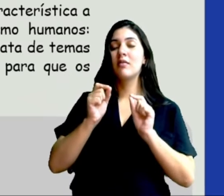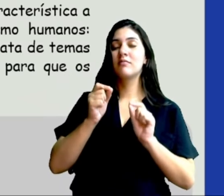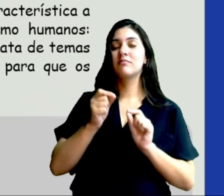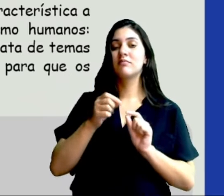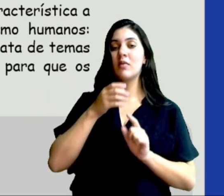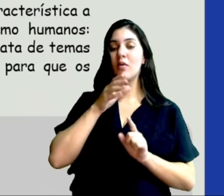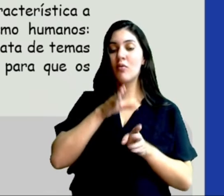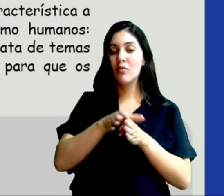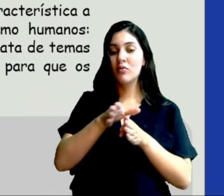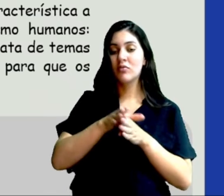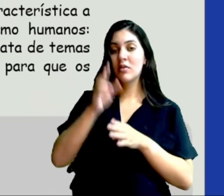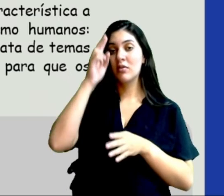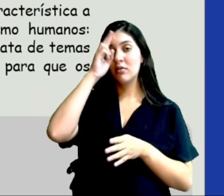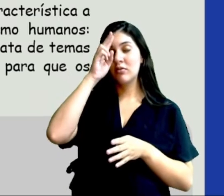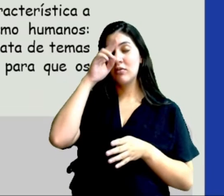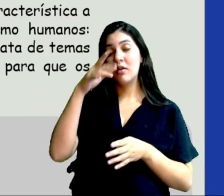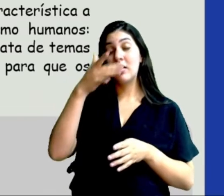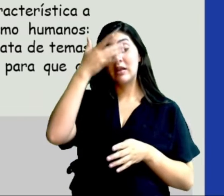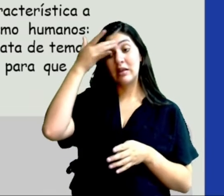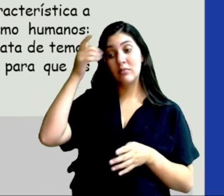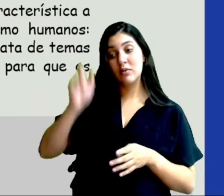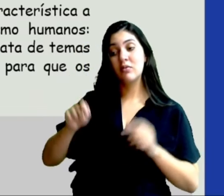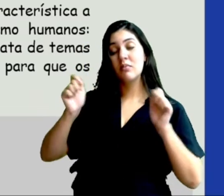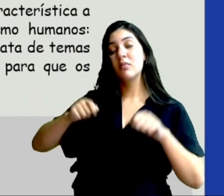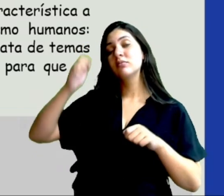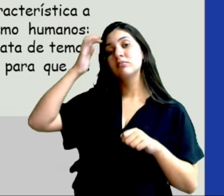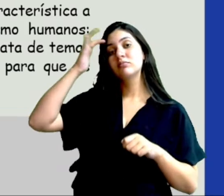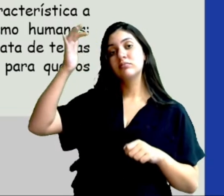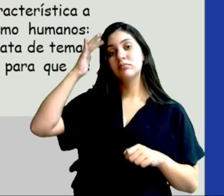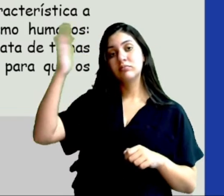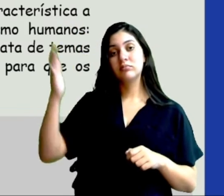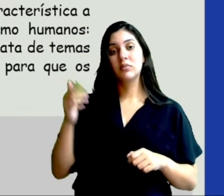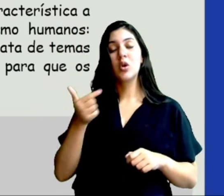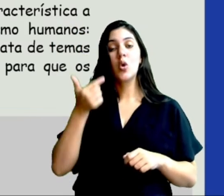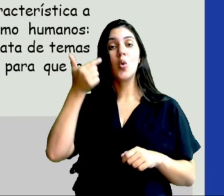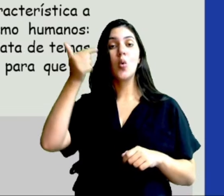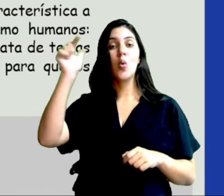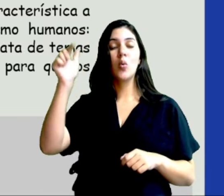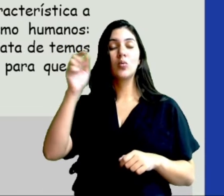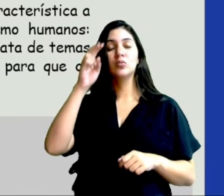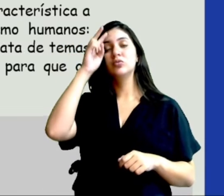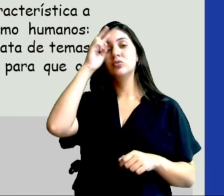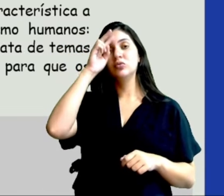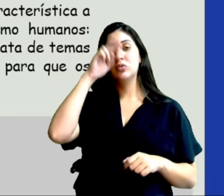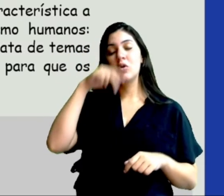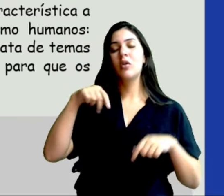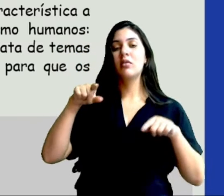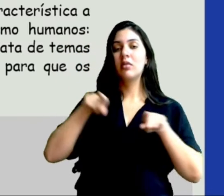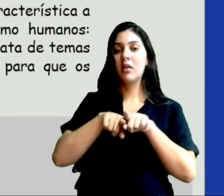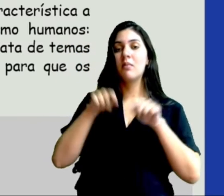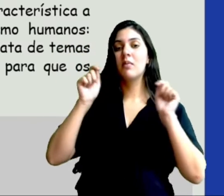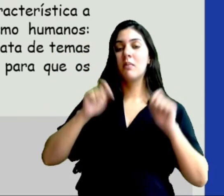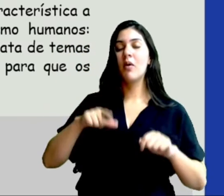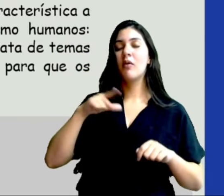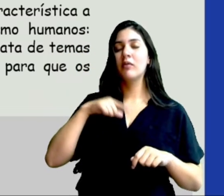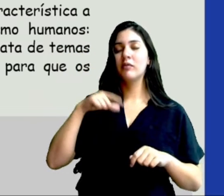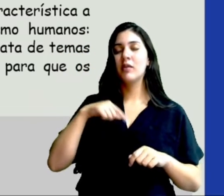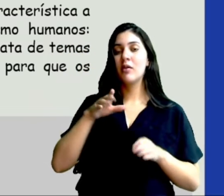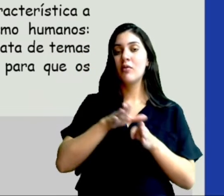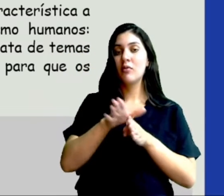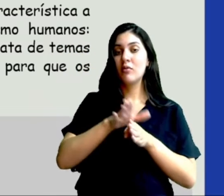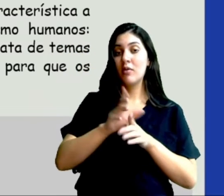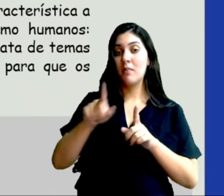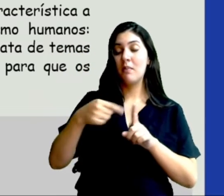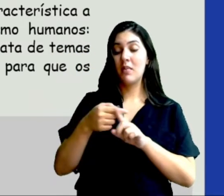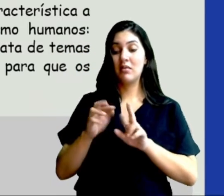para que os leitores reflitam, né? Assim, outros contos, outras histórias também podem ter uma lição, só que a